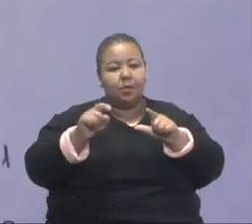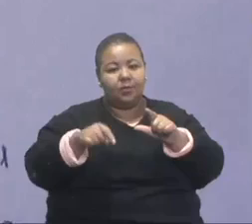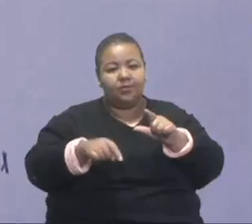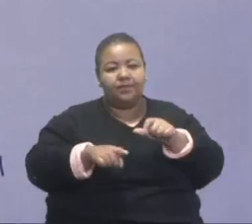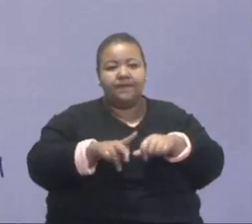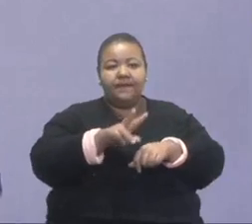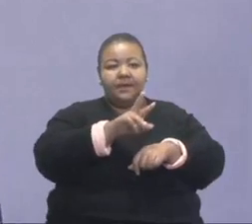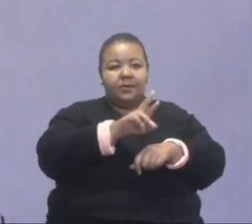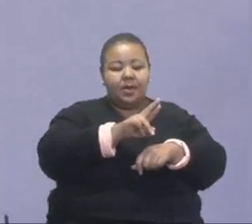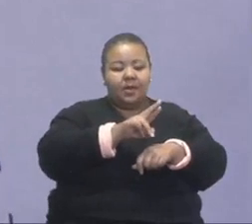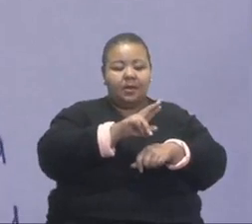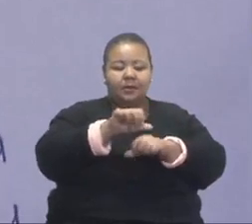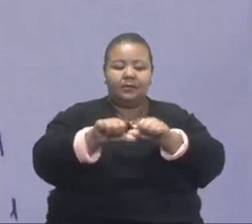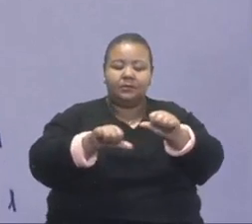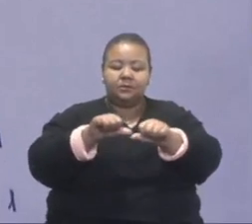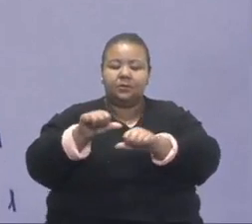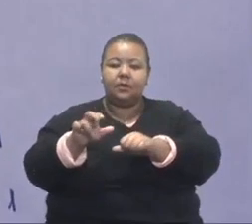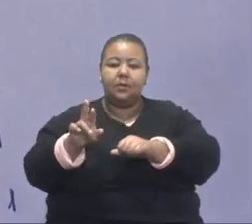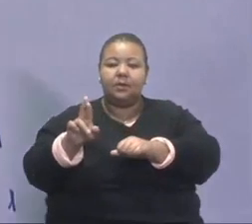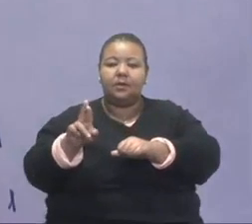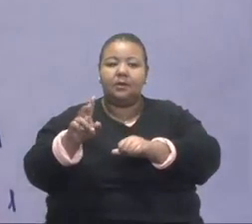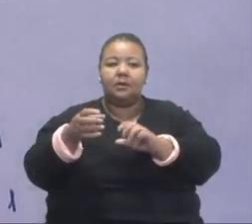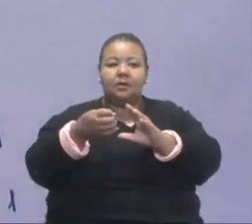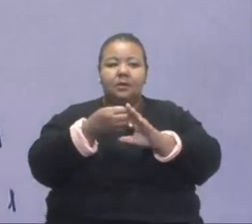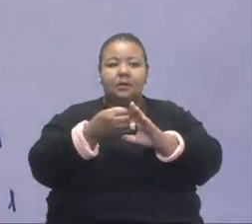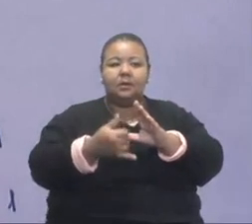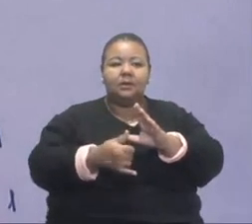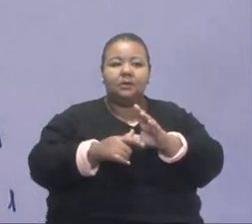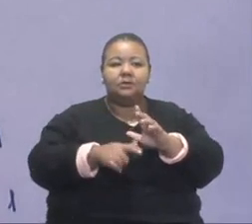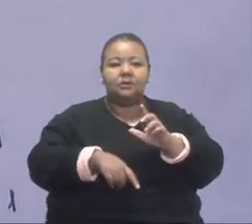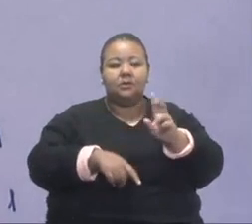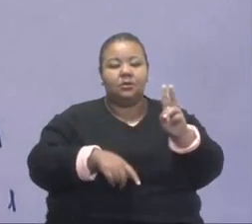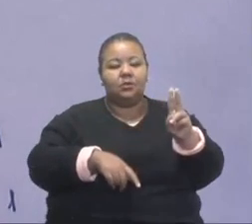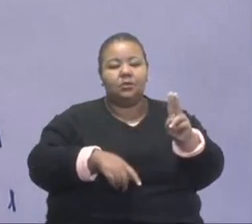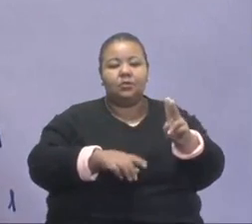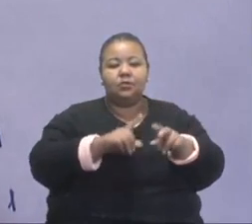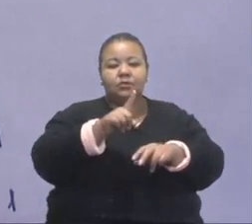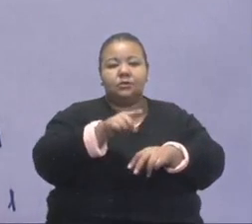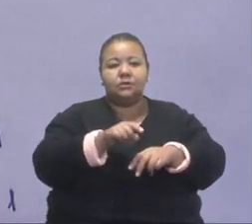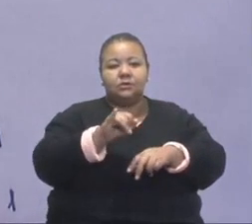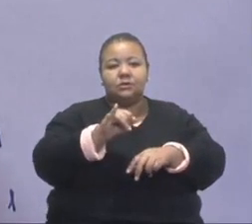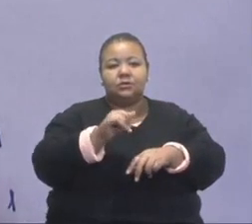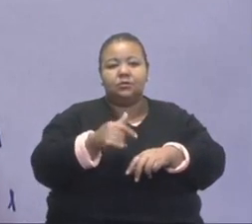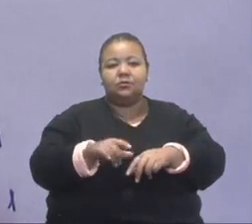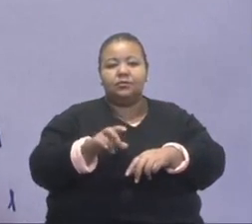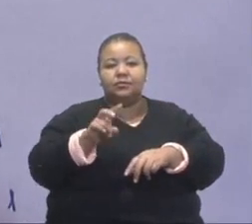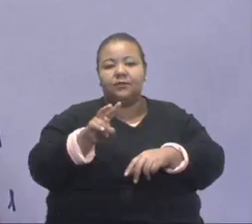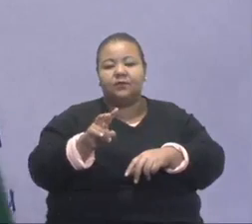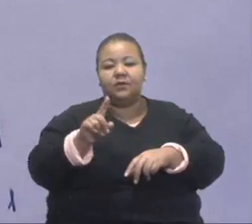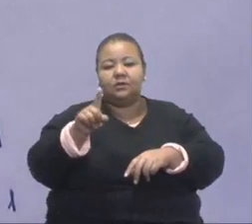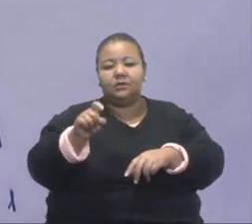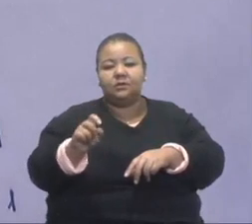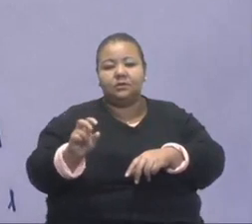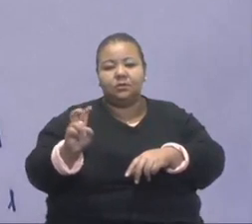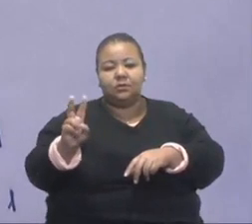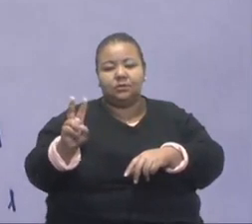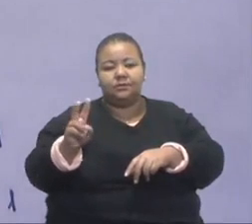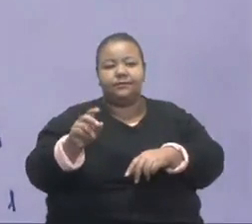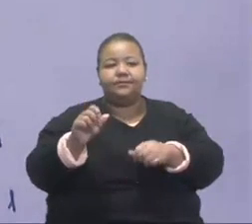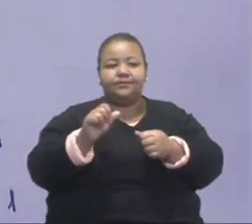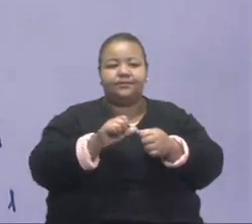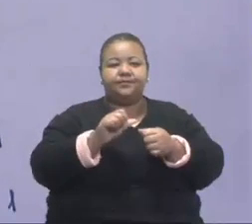R? Se ela é do R em R, qual é a característica? Vamos chamar de U, x1, V, x2. Vamos